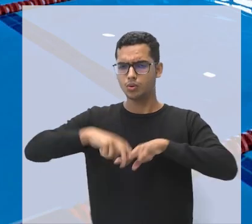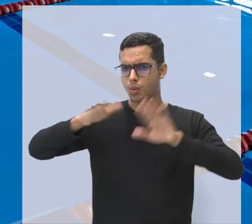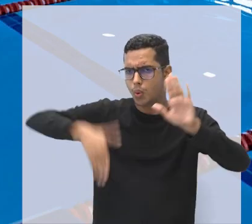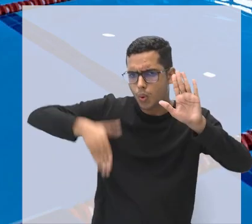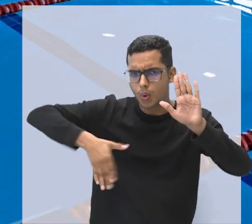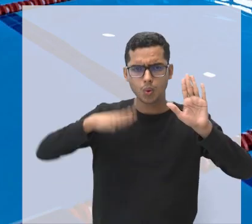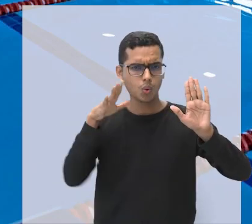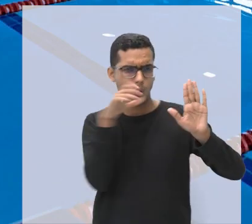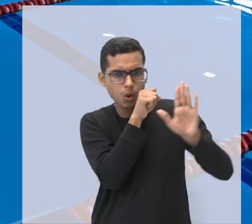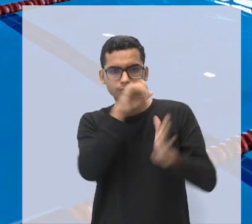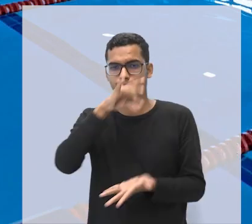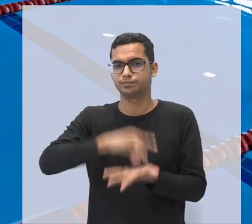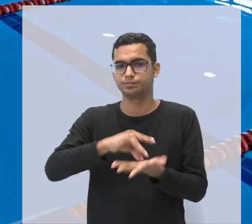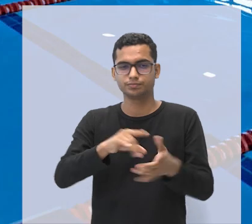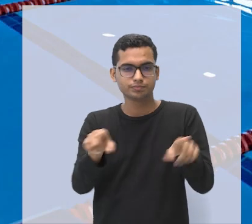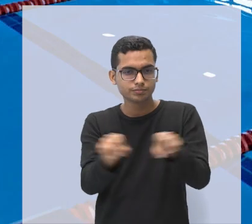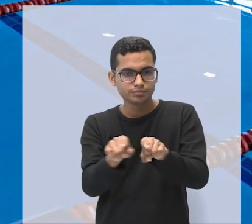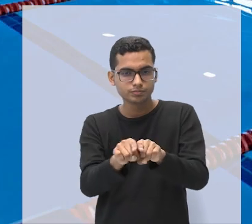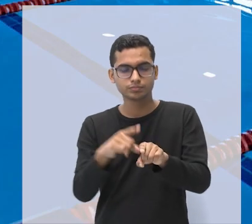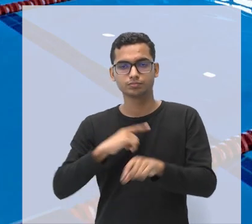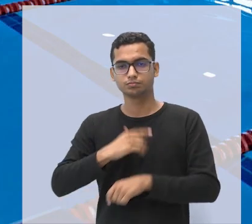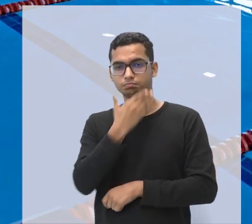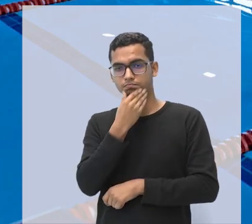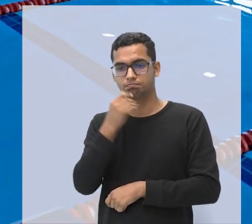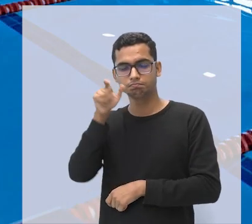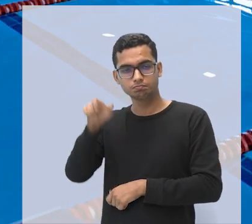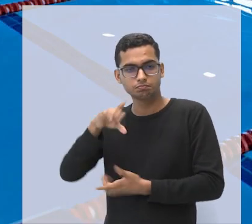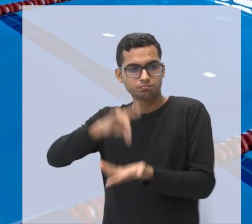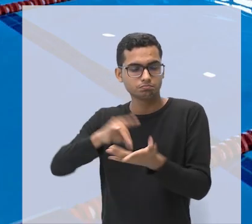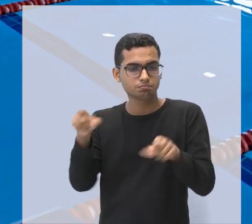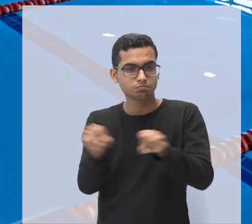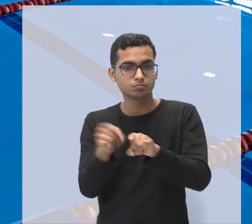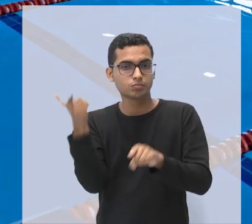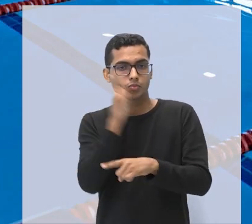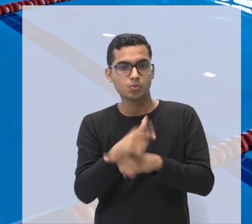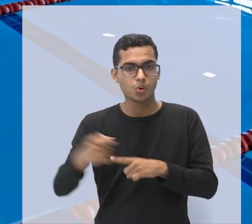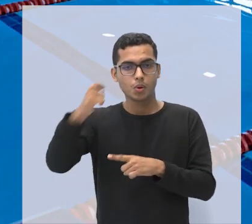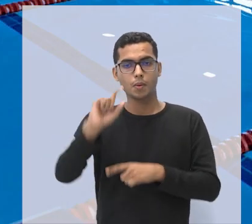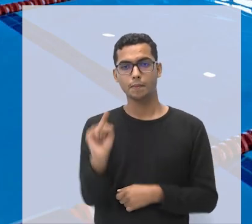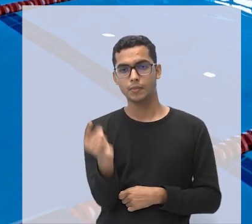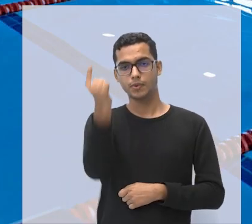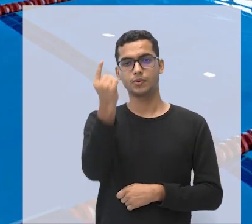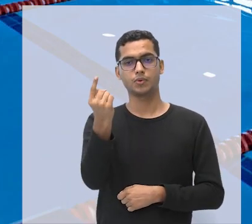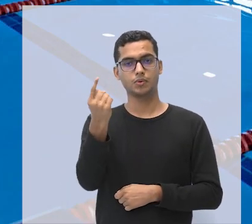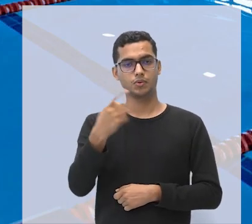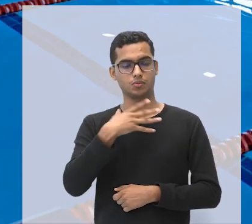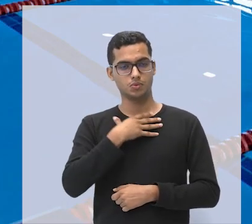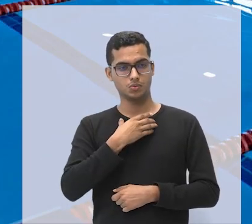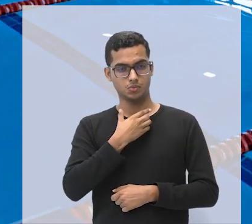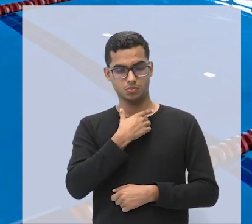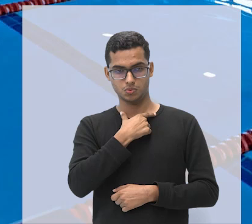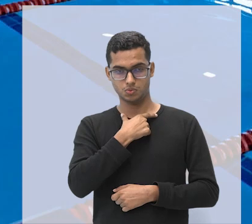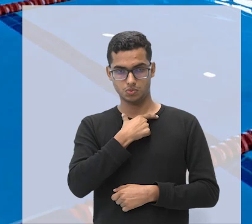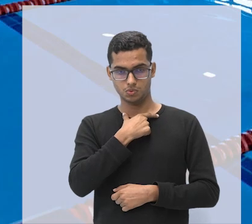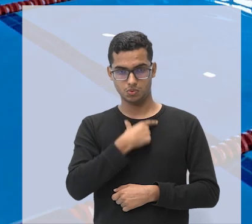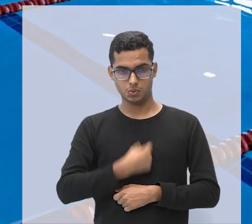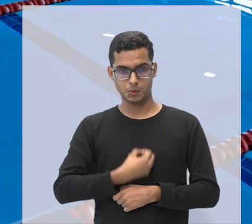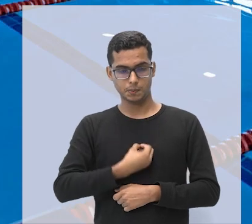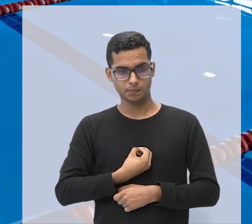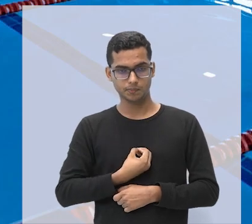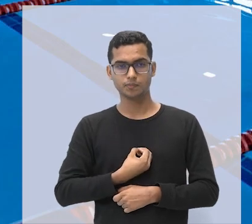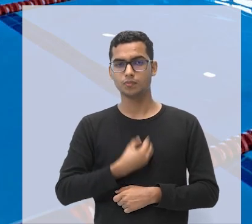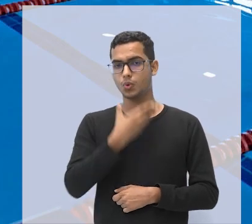nadava muito rápido. O César Cielo conquistou a primeira medalha de ouro olímpica na